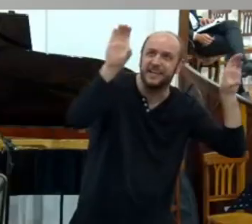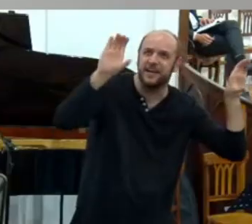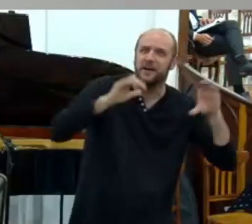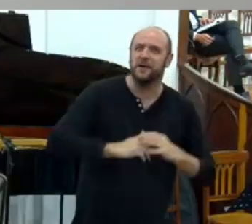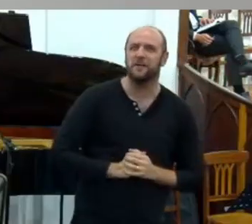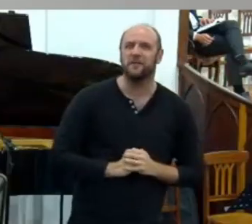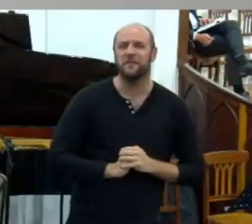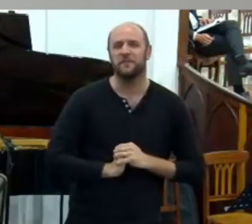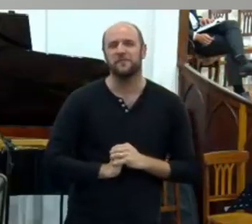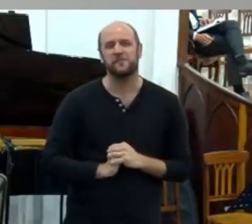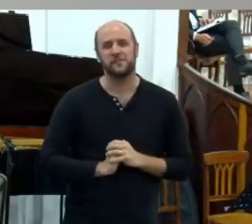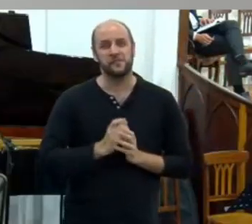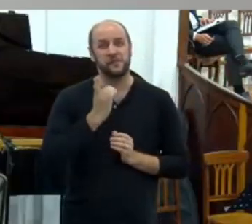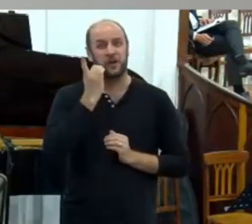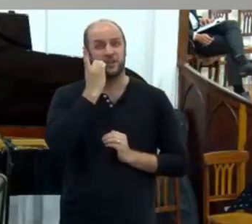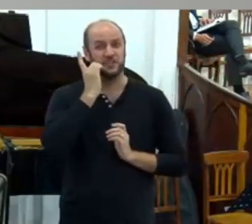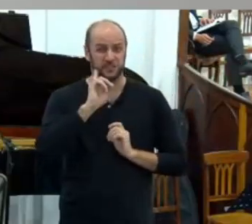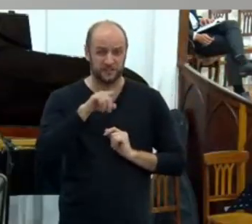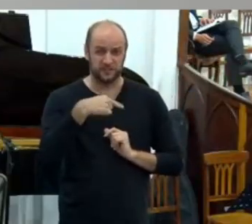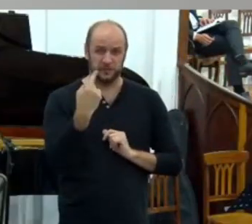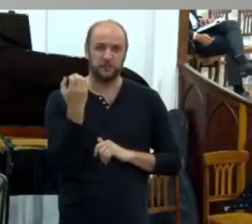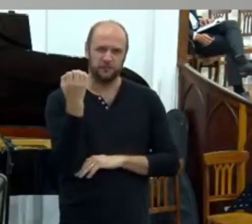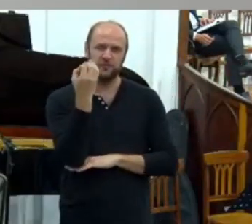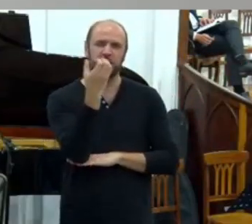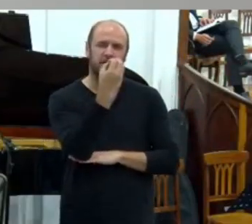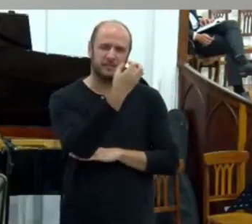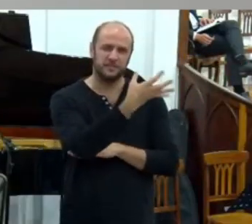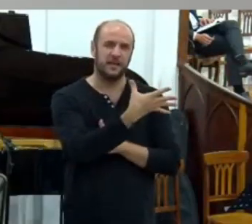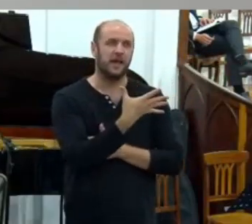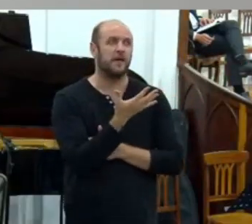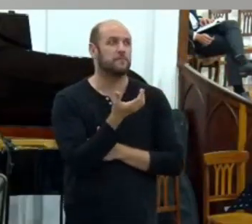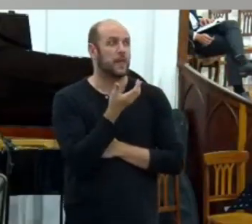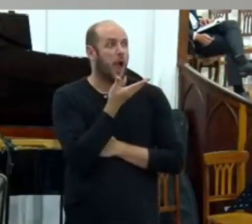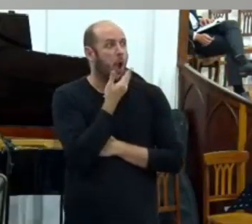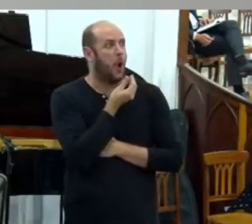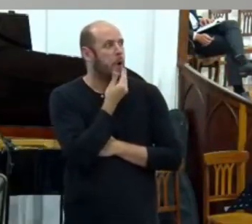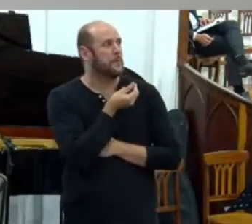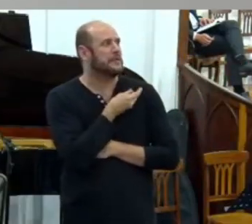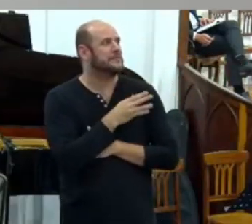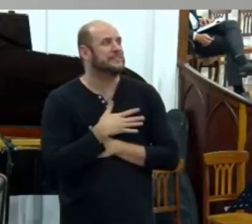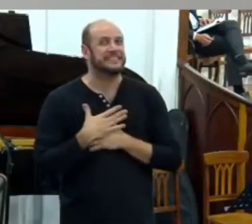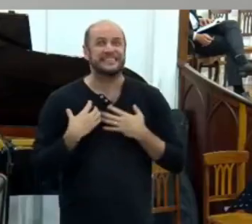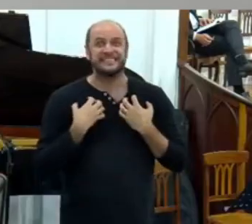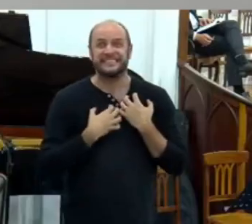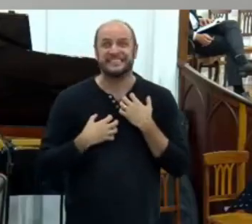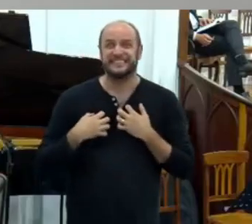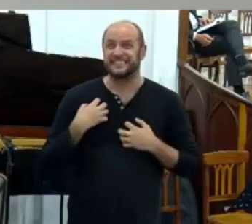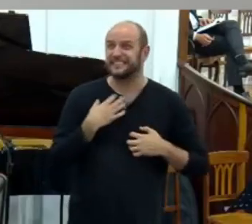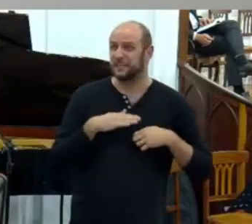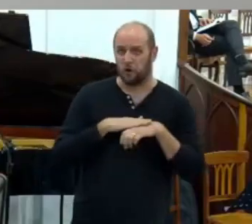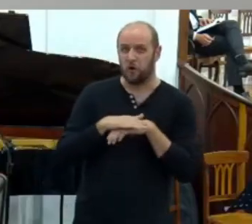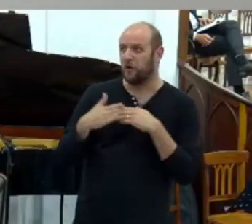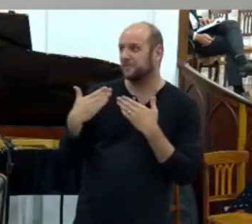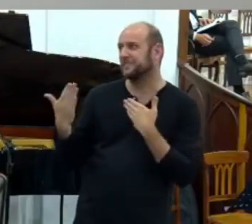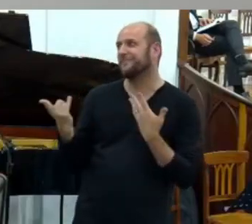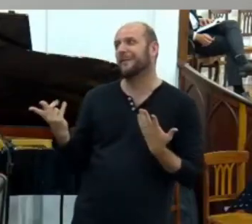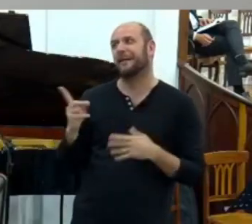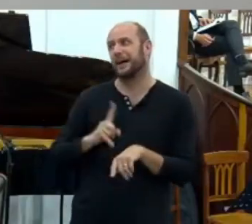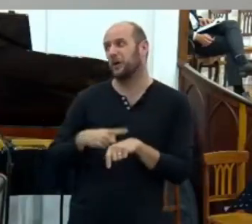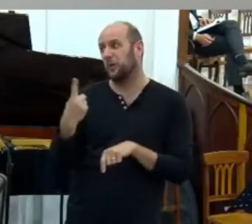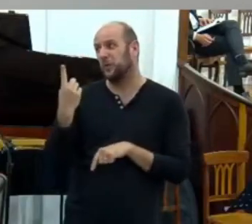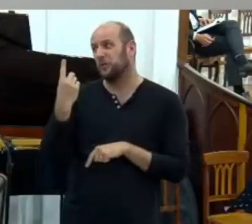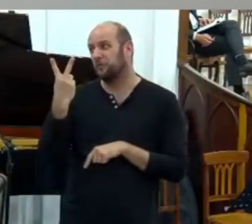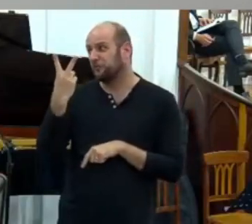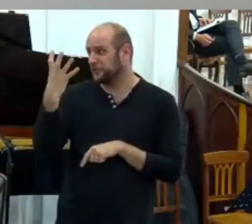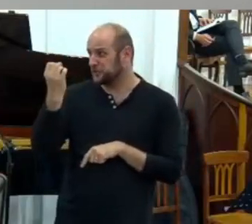E no outro dia, a viagem continuava e aquele irmão olhava para eles e dizia: olha, agora só